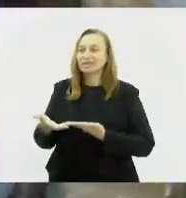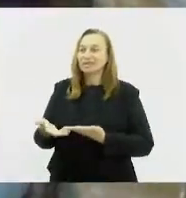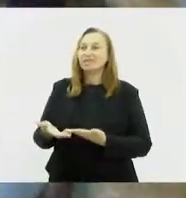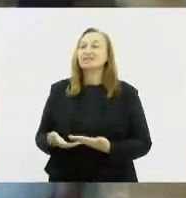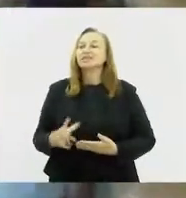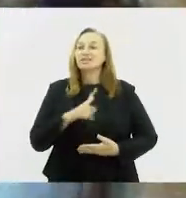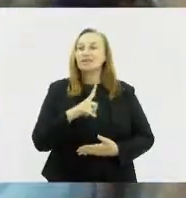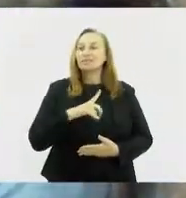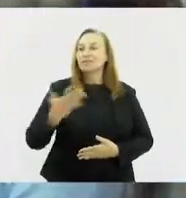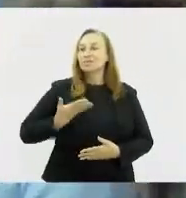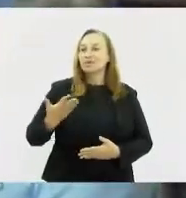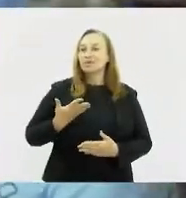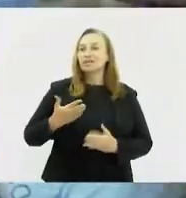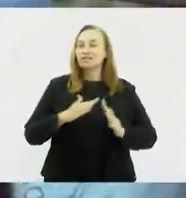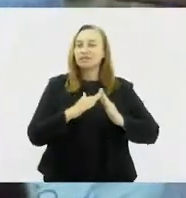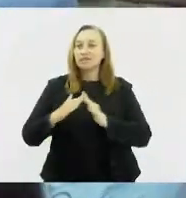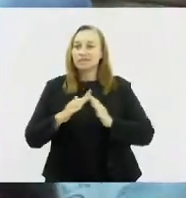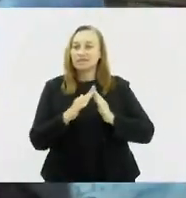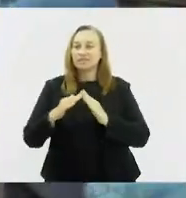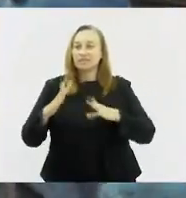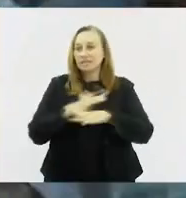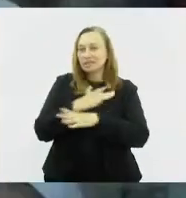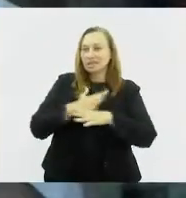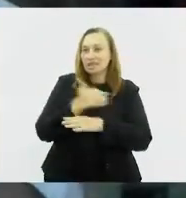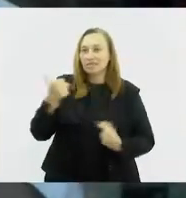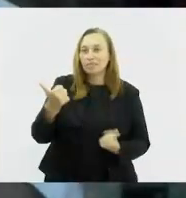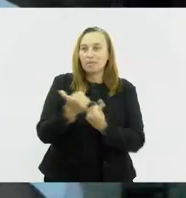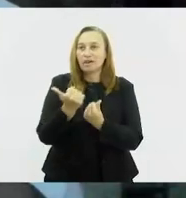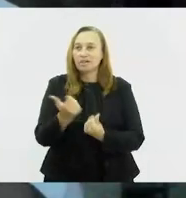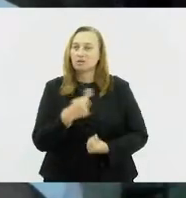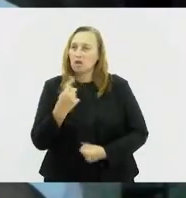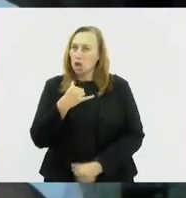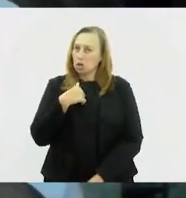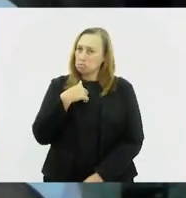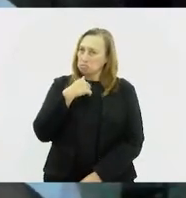cidades vizinhas que vão nos apoiar, porque eu magoei.